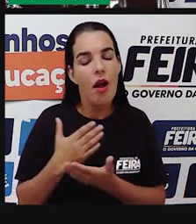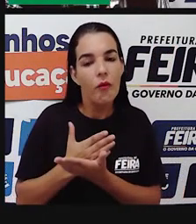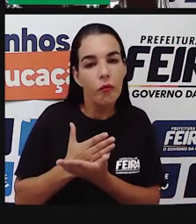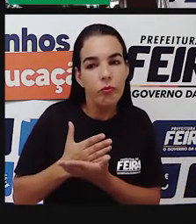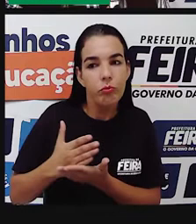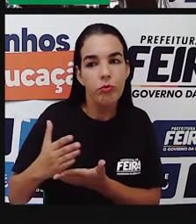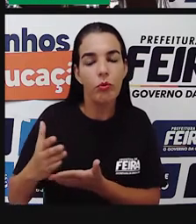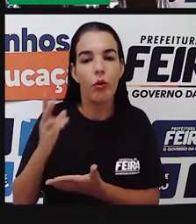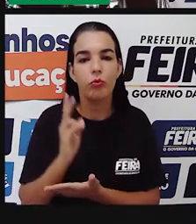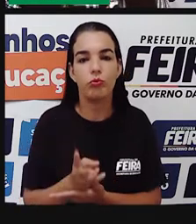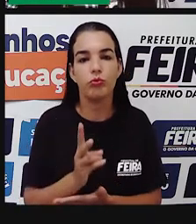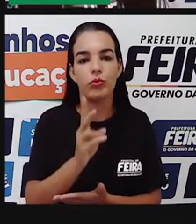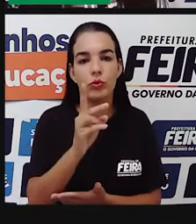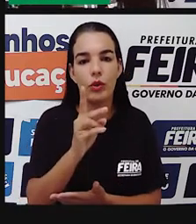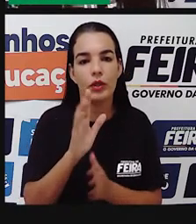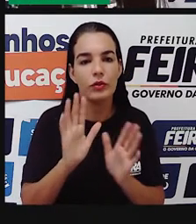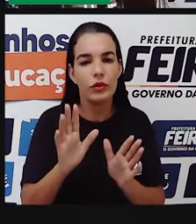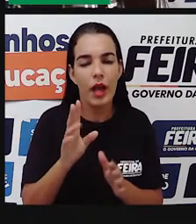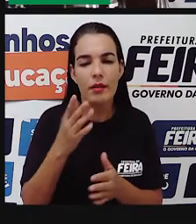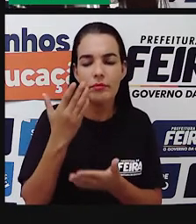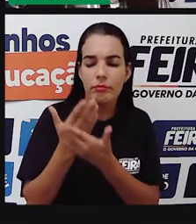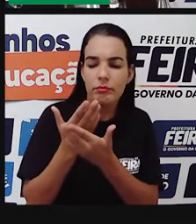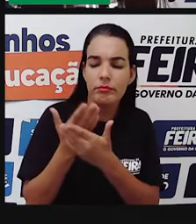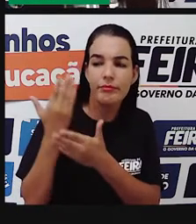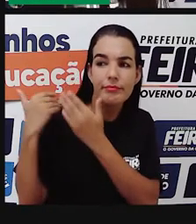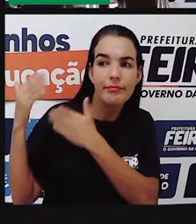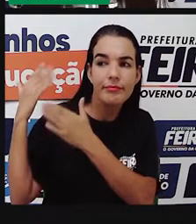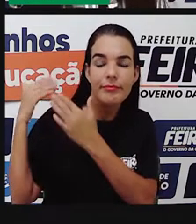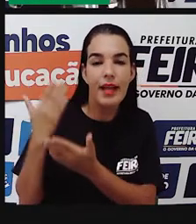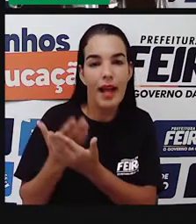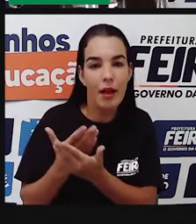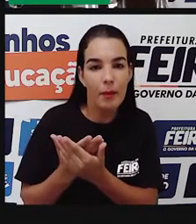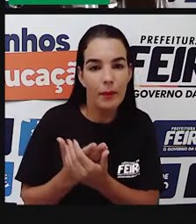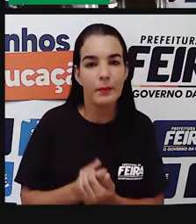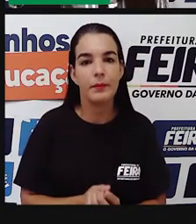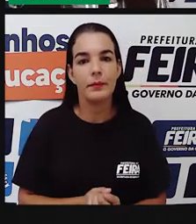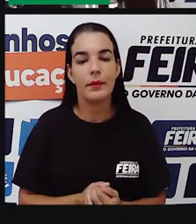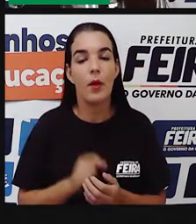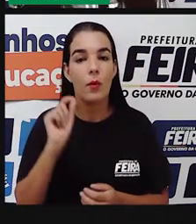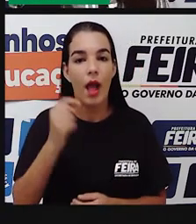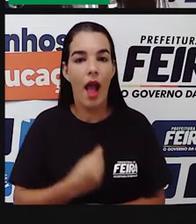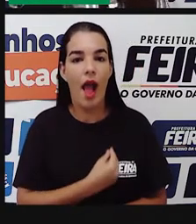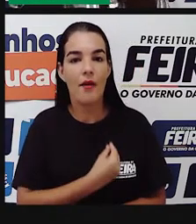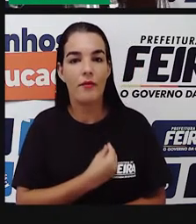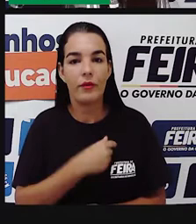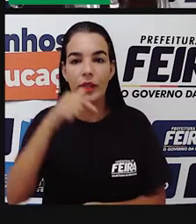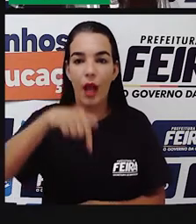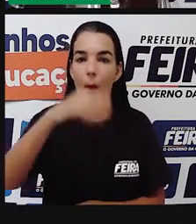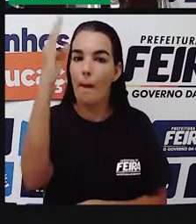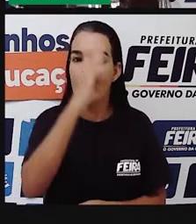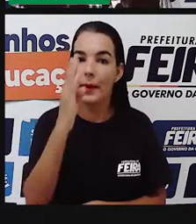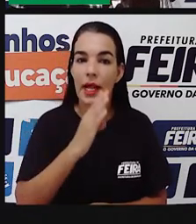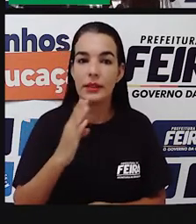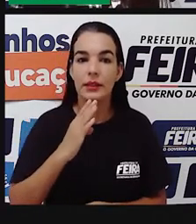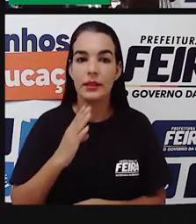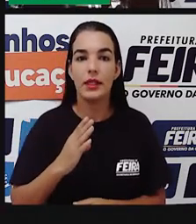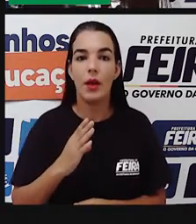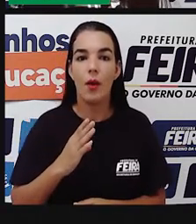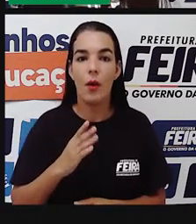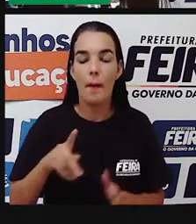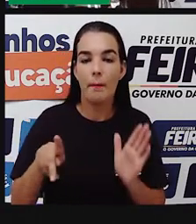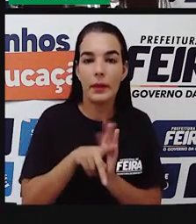prosseguimento ao que a gente já vem estudando nas outras aulas, que é sobre a vida no Brasil colonial e